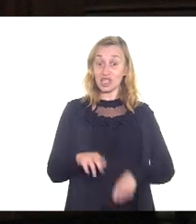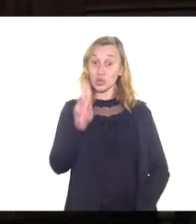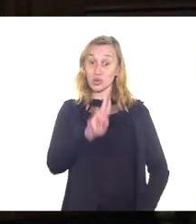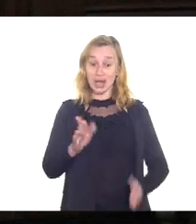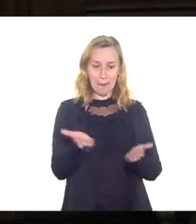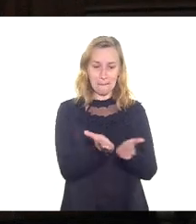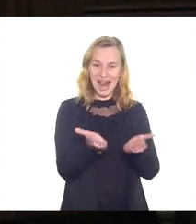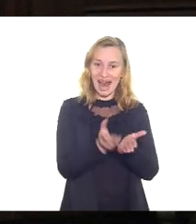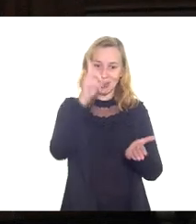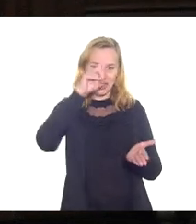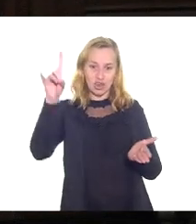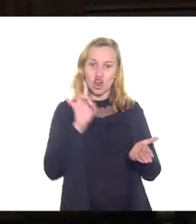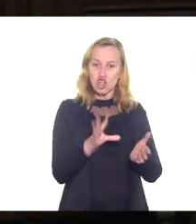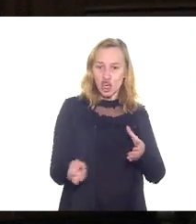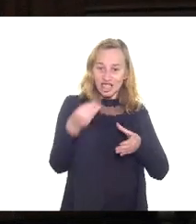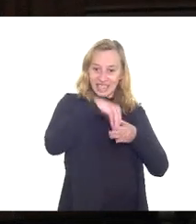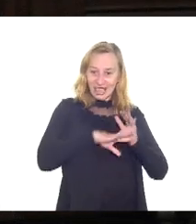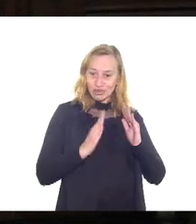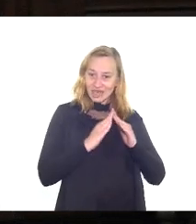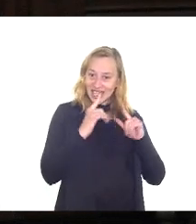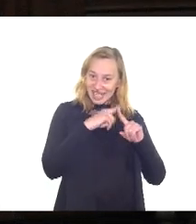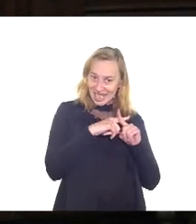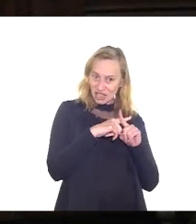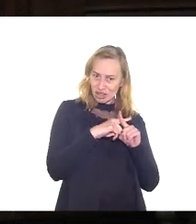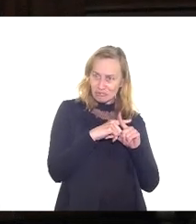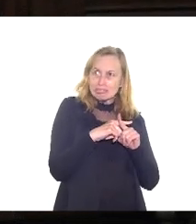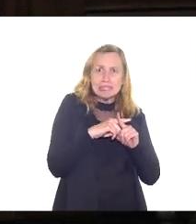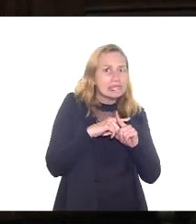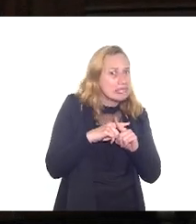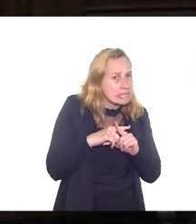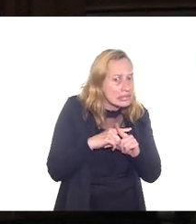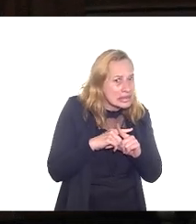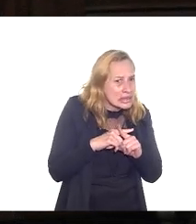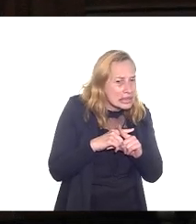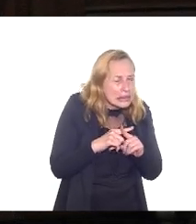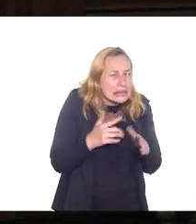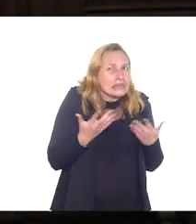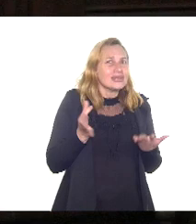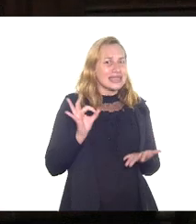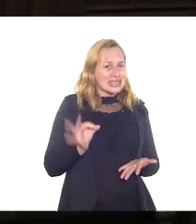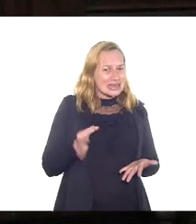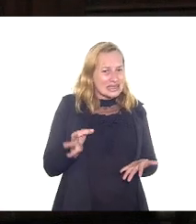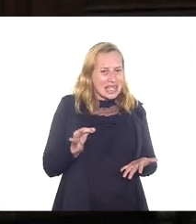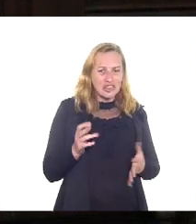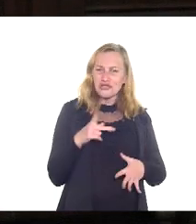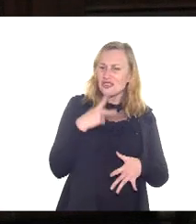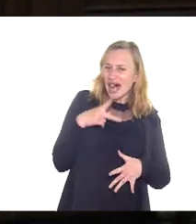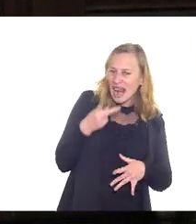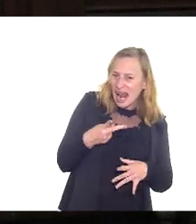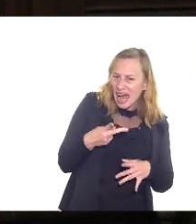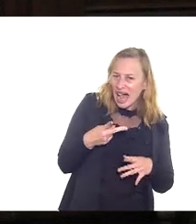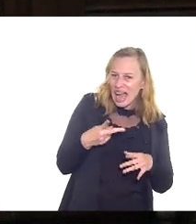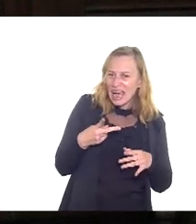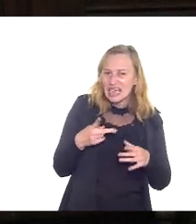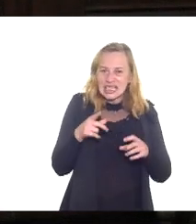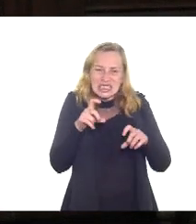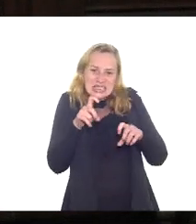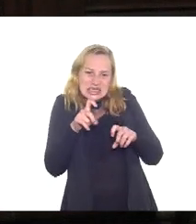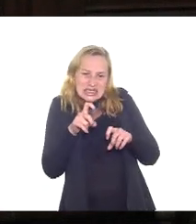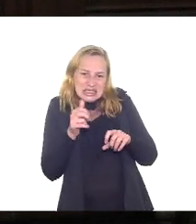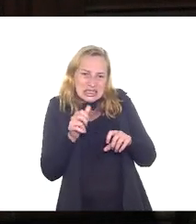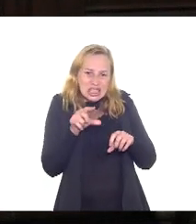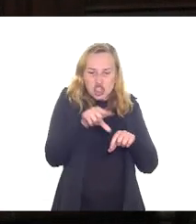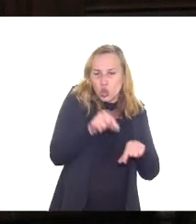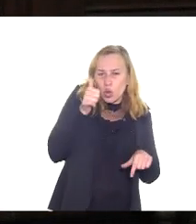palavra de Deus somente dentro das igrejas, não seria óbvio que falar de sexualidade e